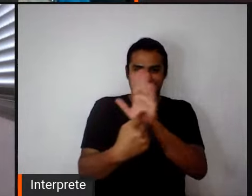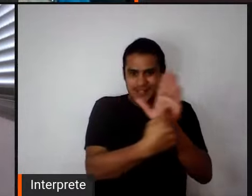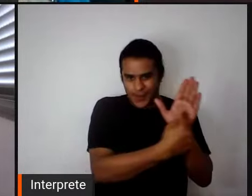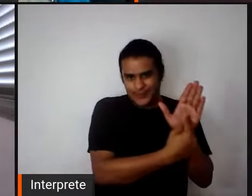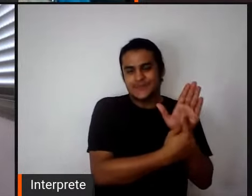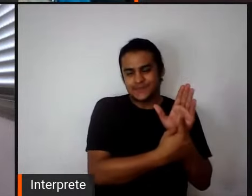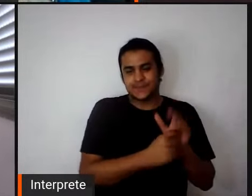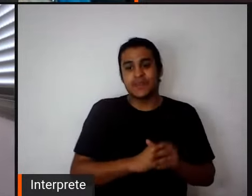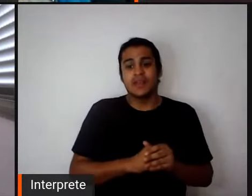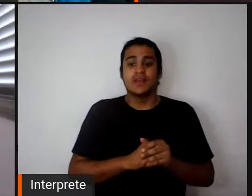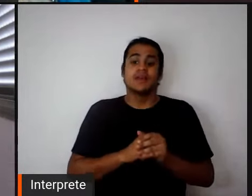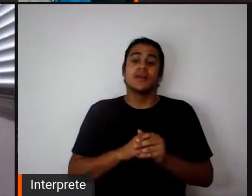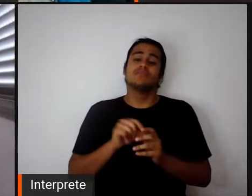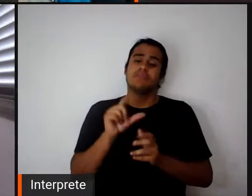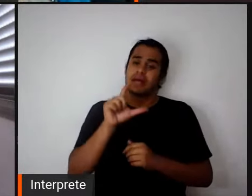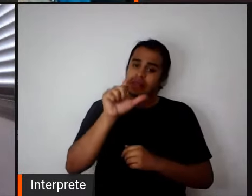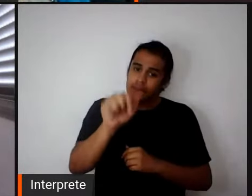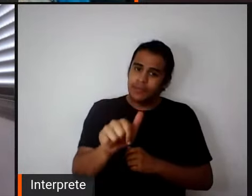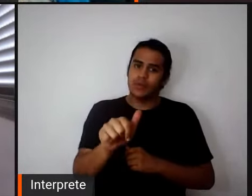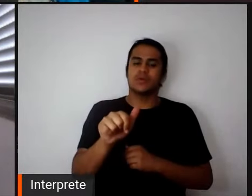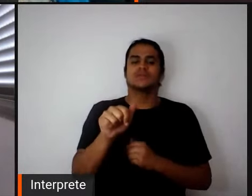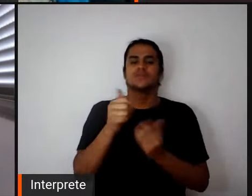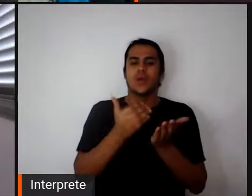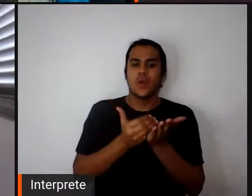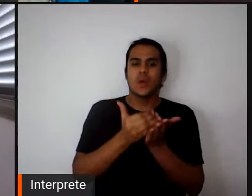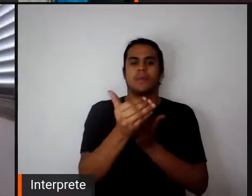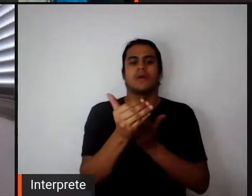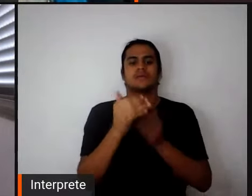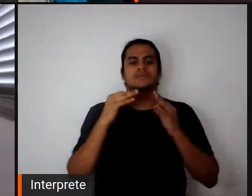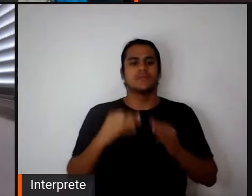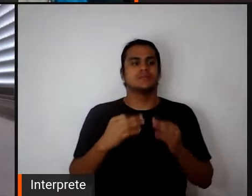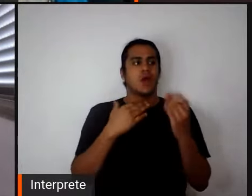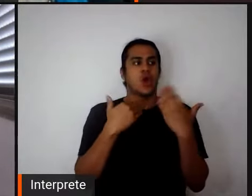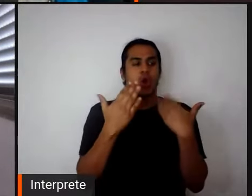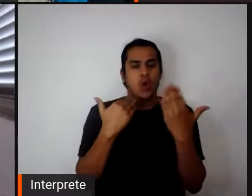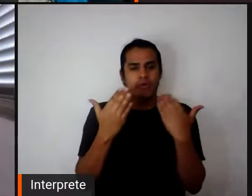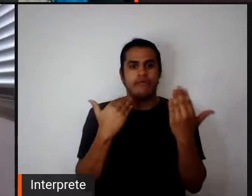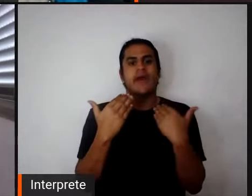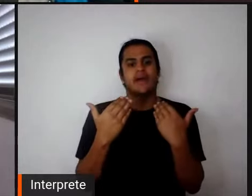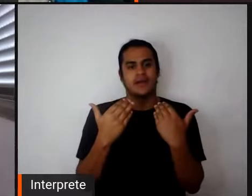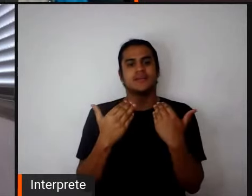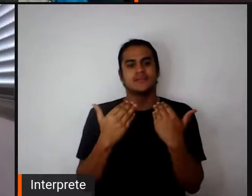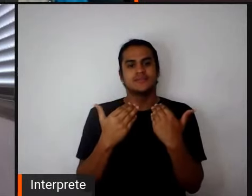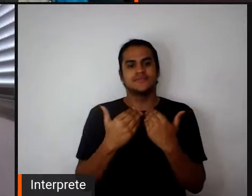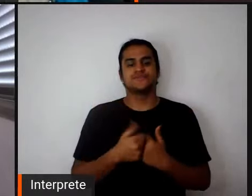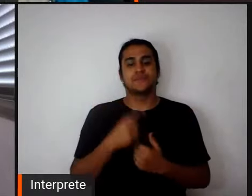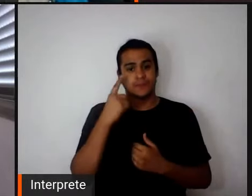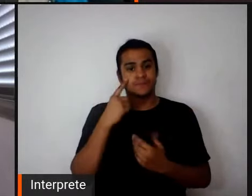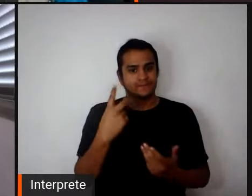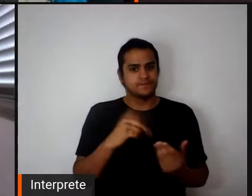mais à frente, iniciamos essa conversa, né, mais direta com a Maureen. Raquel.